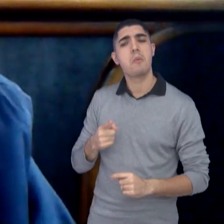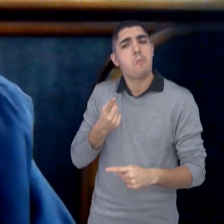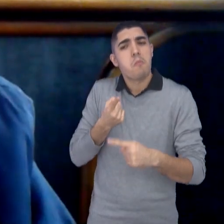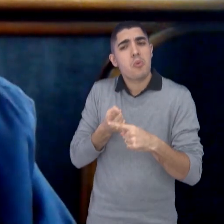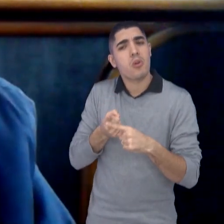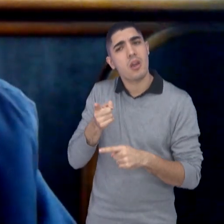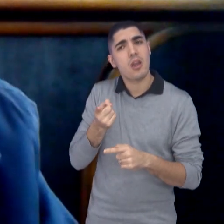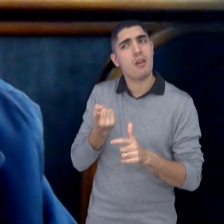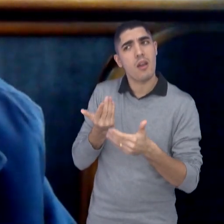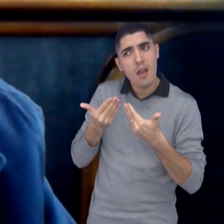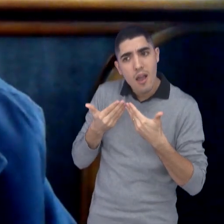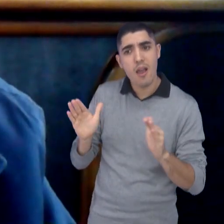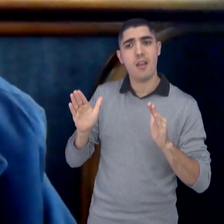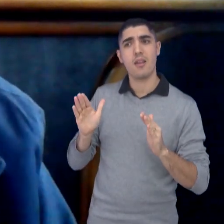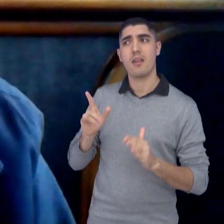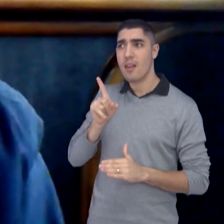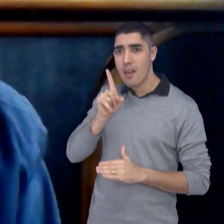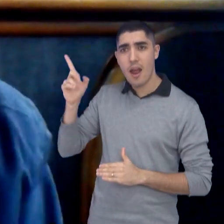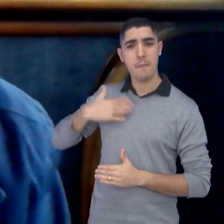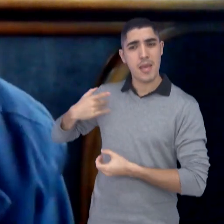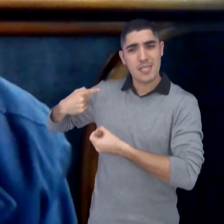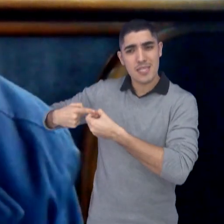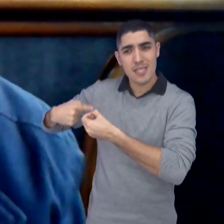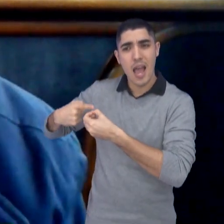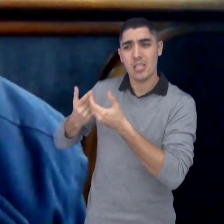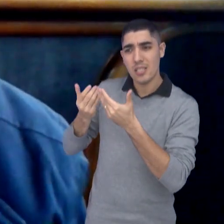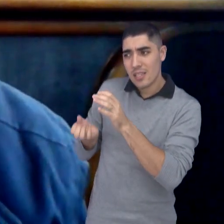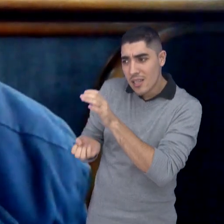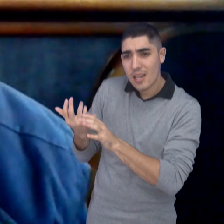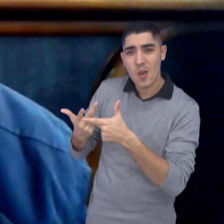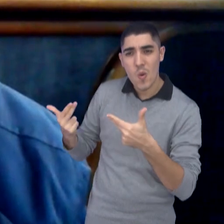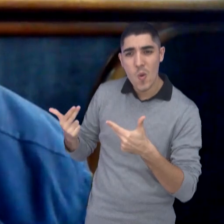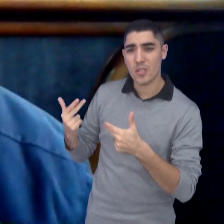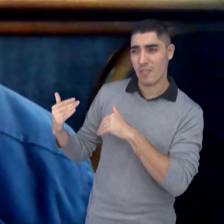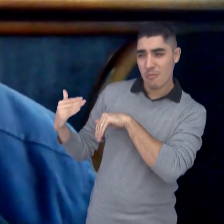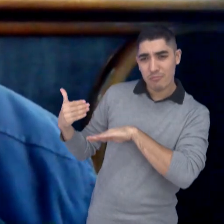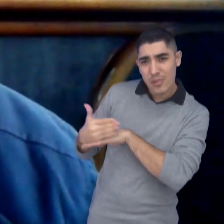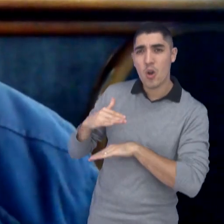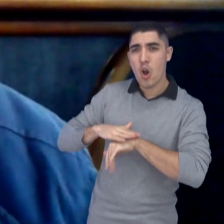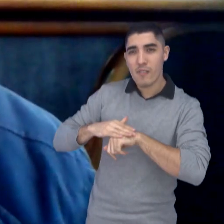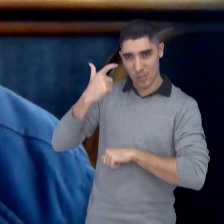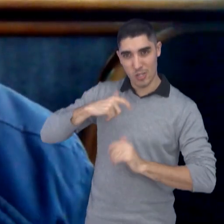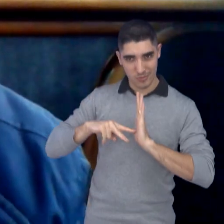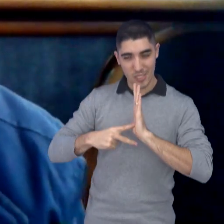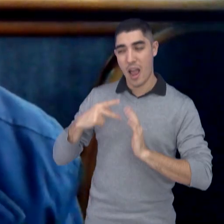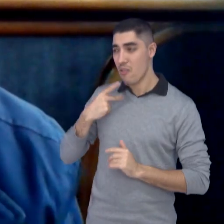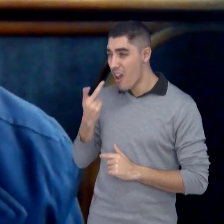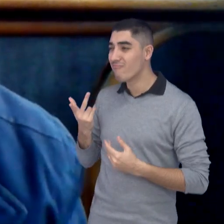um departamento na minha cidade? Não é porque a coisa fica muito difícil, é caro, tá? Eu tenho